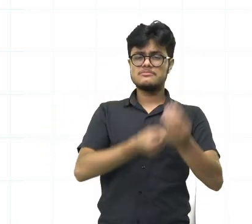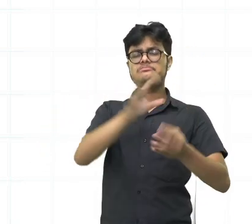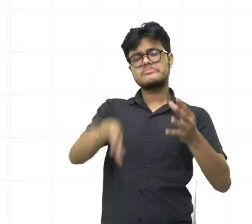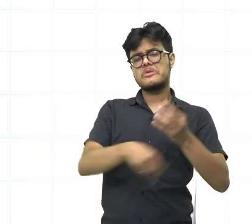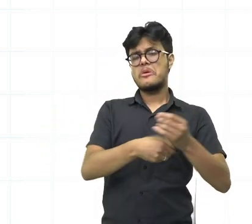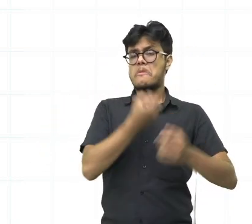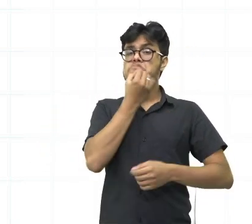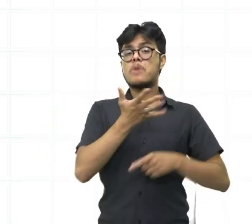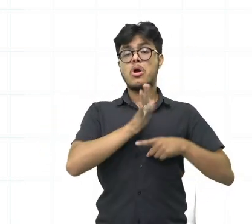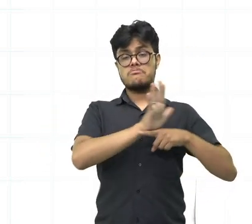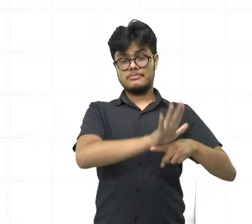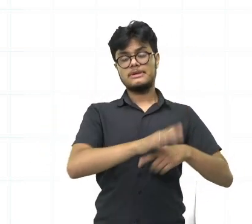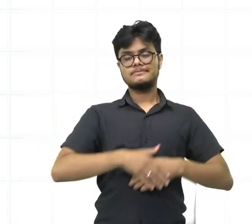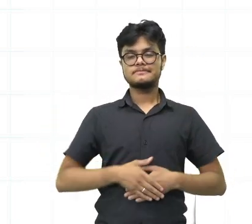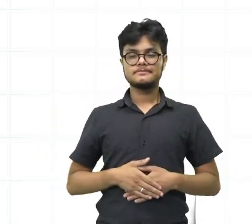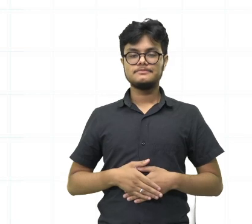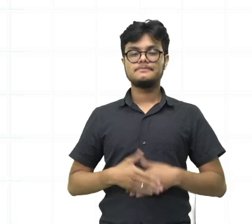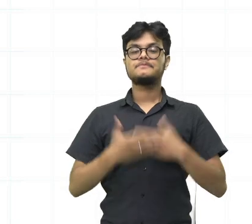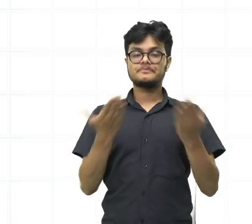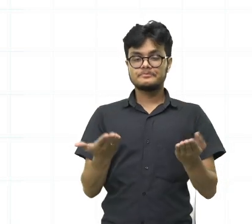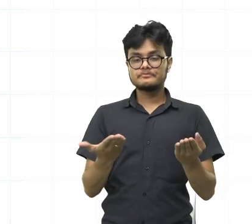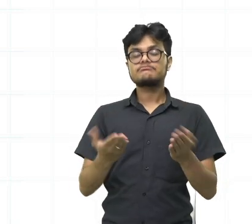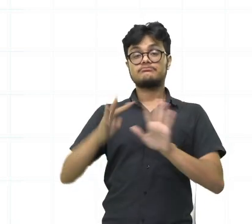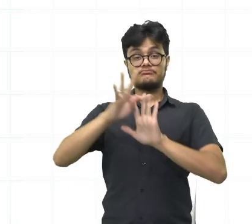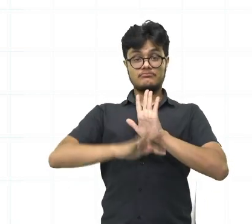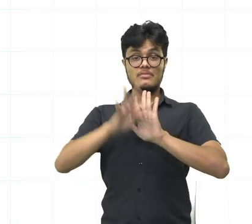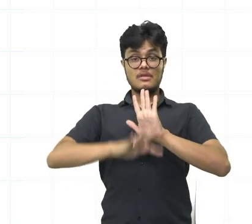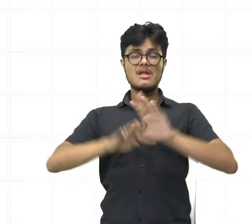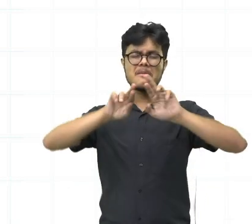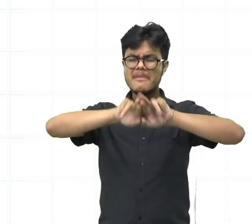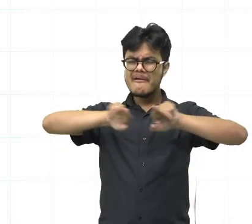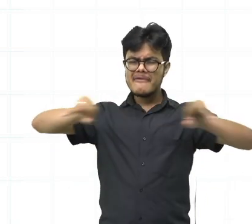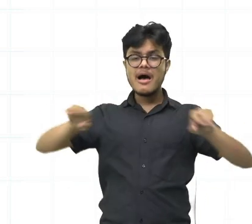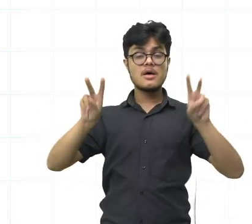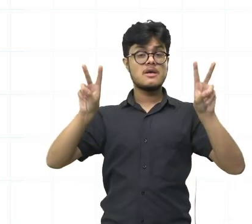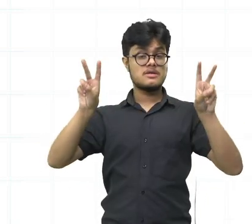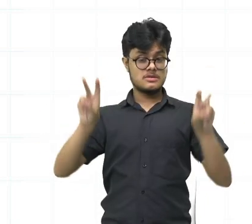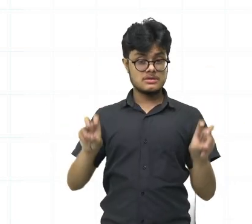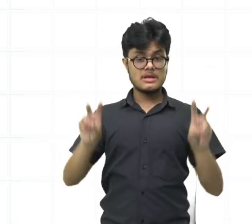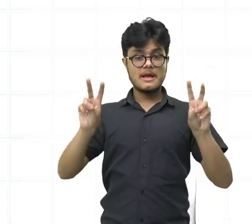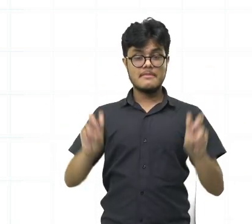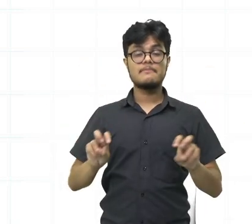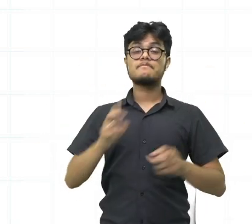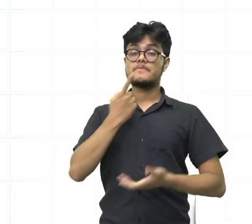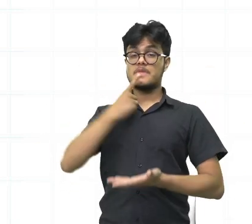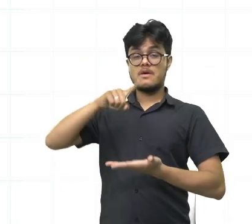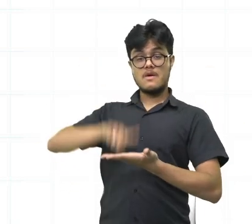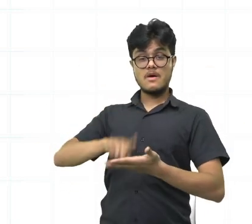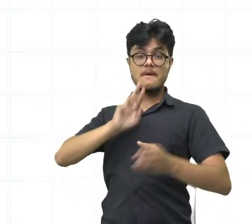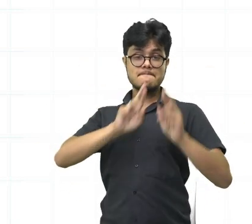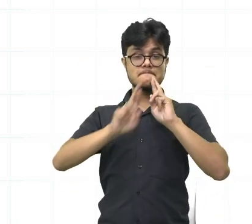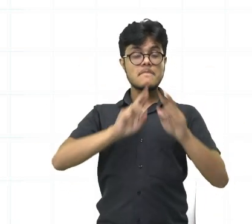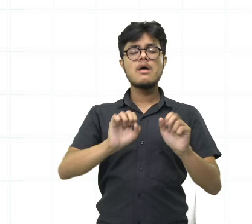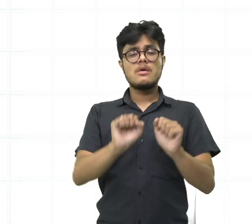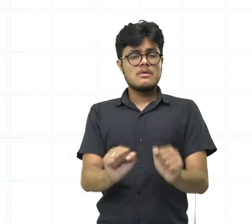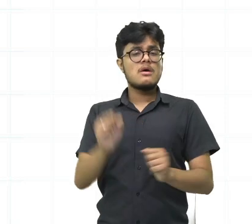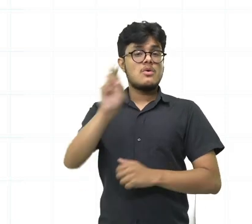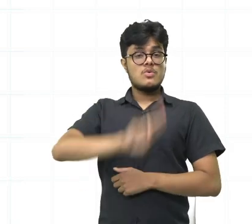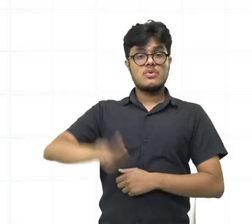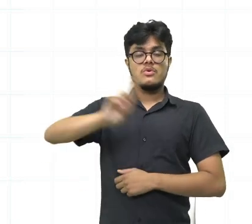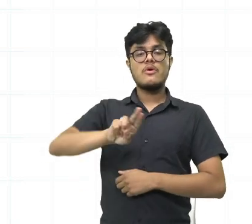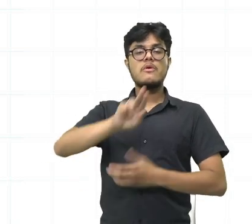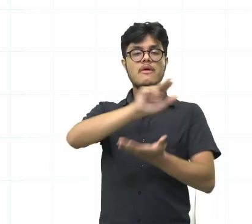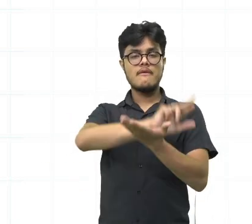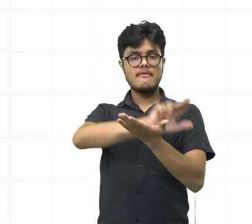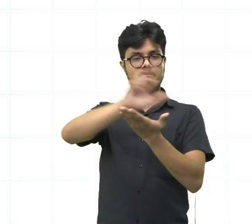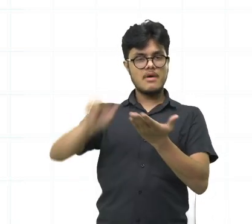aliado. Por sua flexibilidade temática, a carta de reclamação pode ser utilizada em